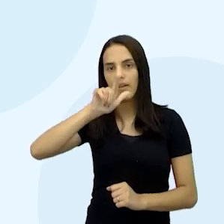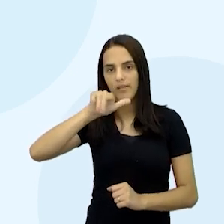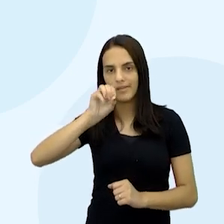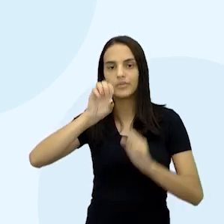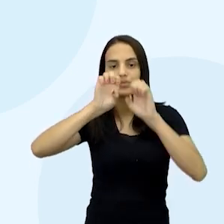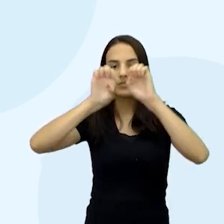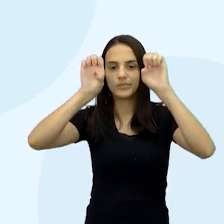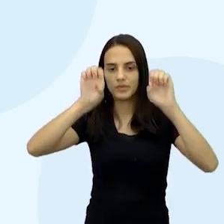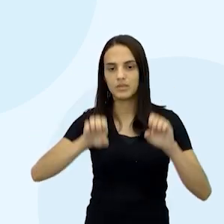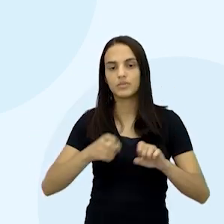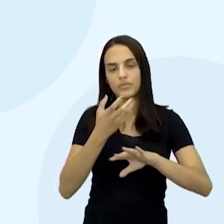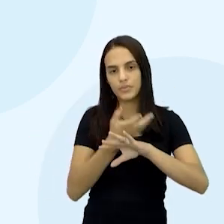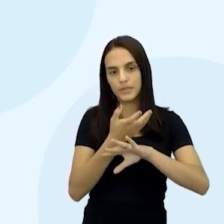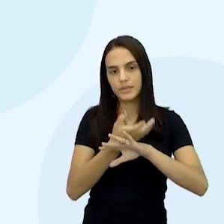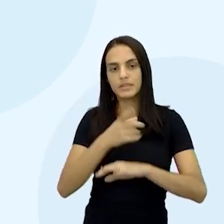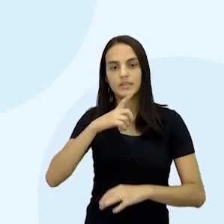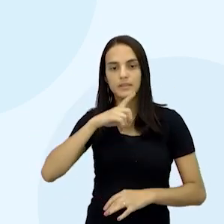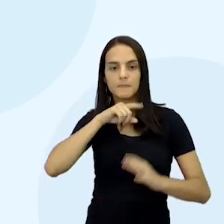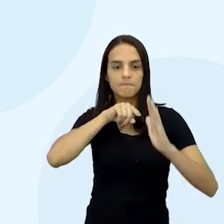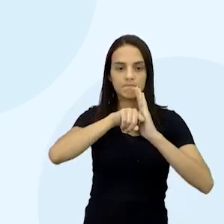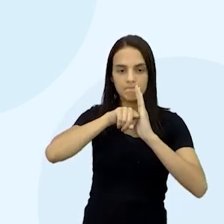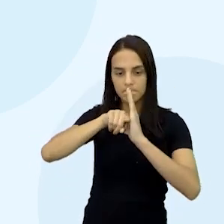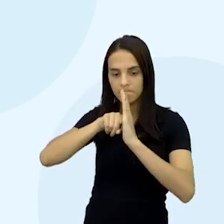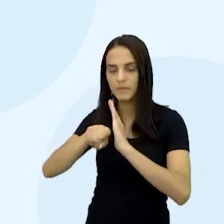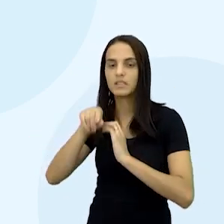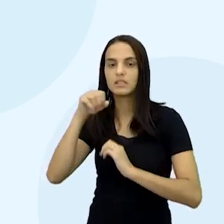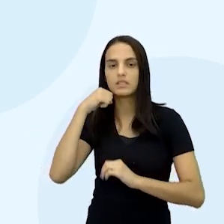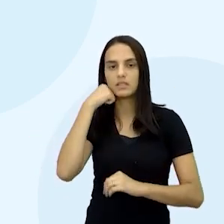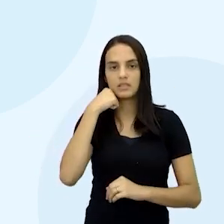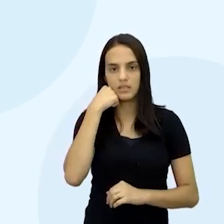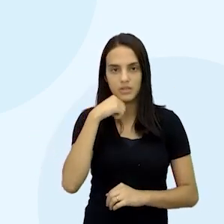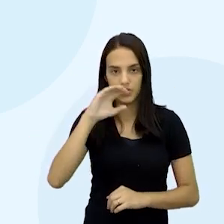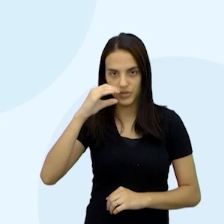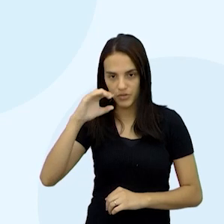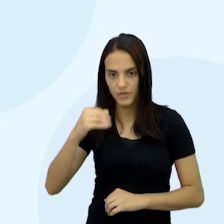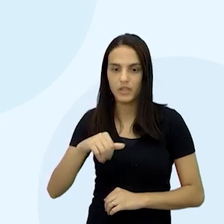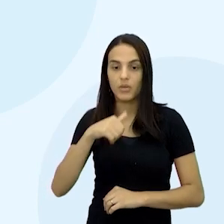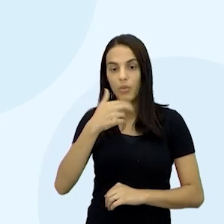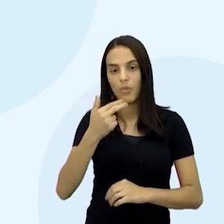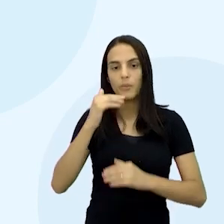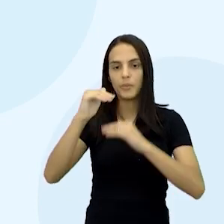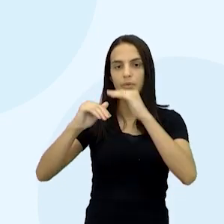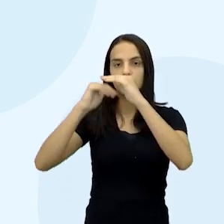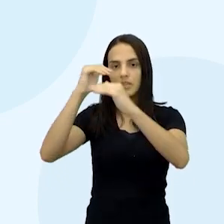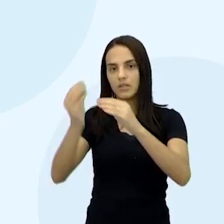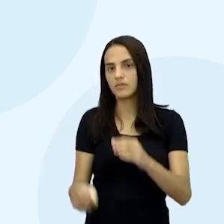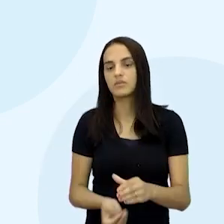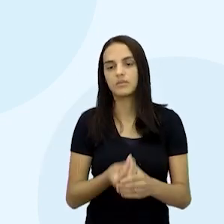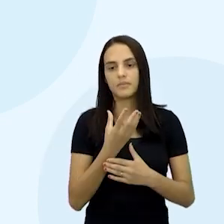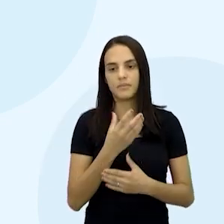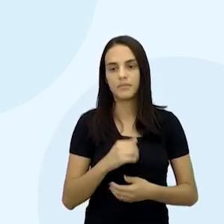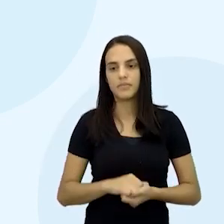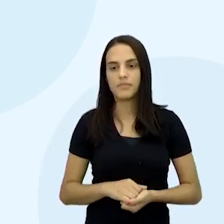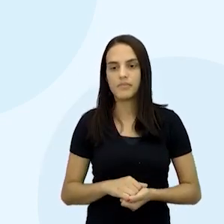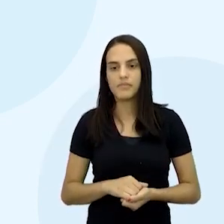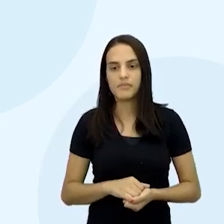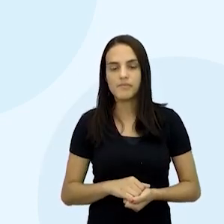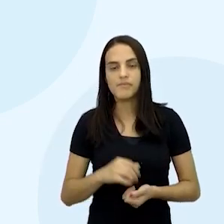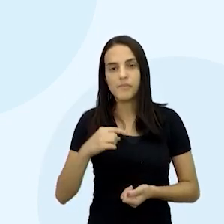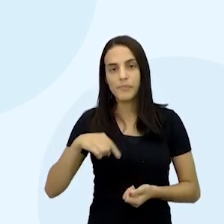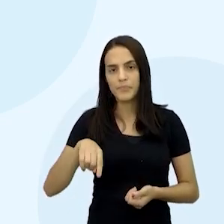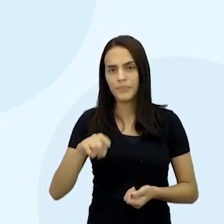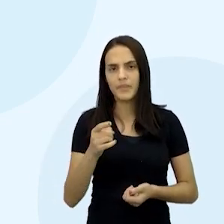desse componente, que tem aí a investigação científica e processos criativos. E, logicamente, a